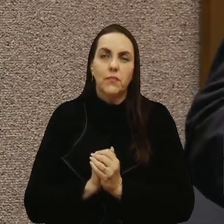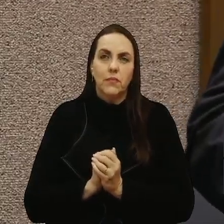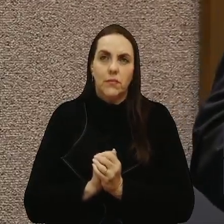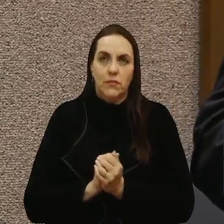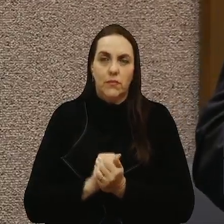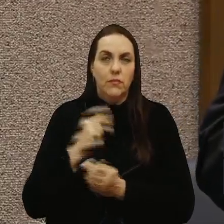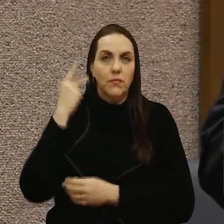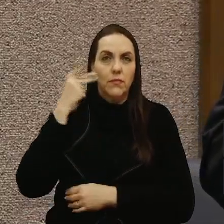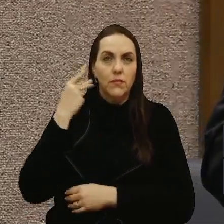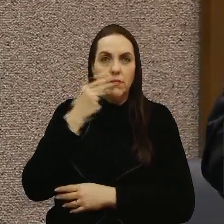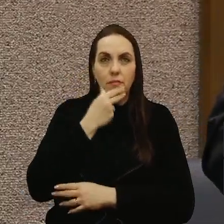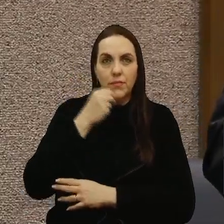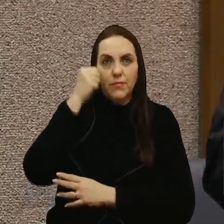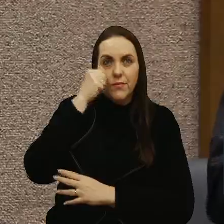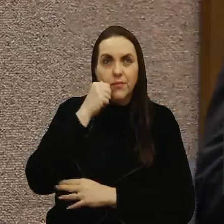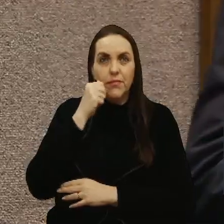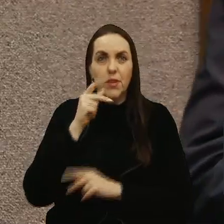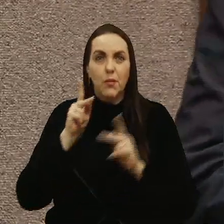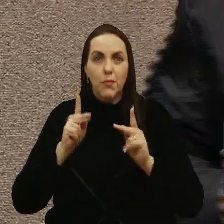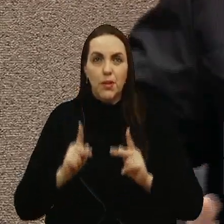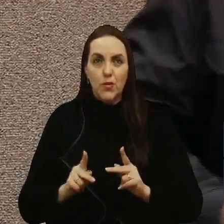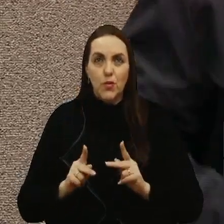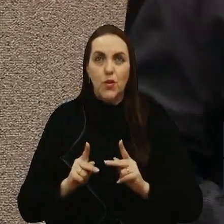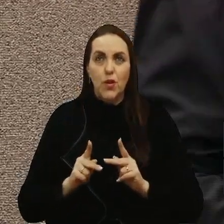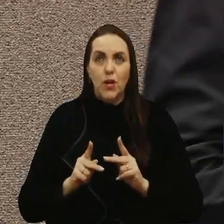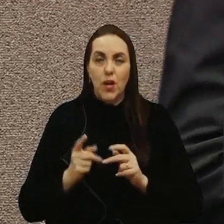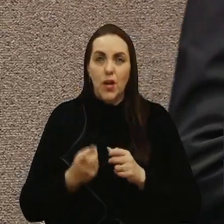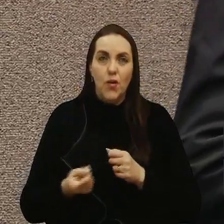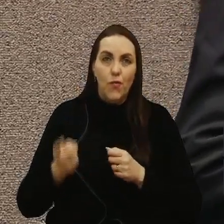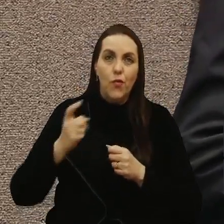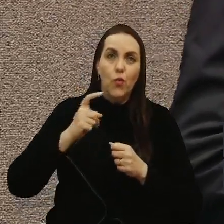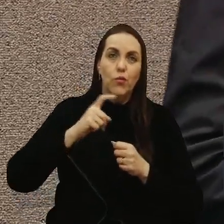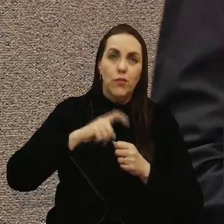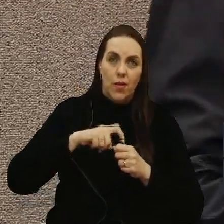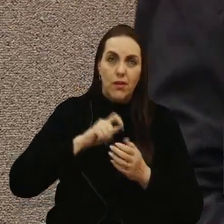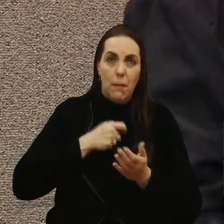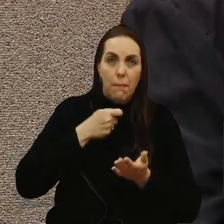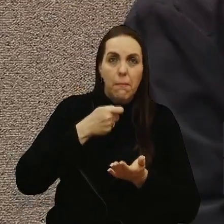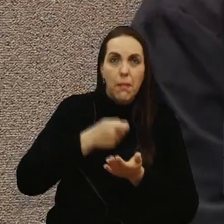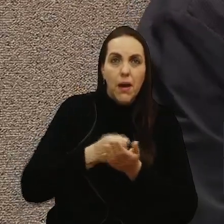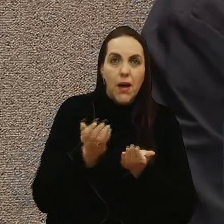vereadores, pessoas que têm que voltar a pagar a cesta básica.